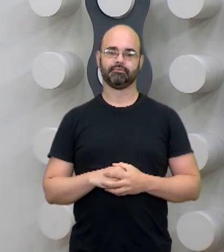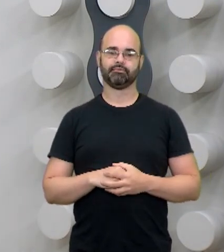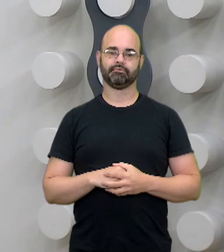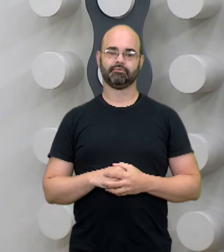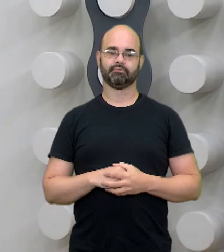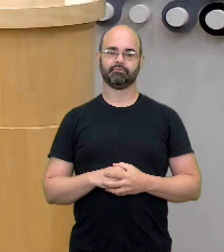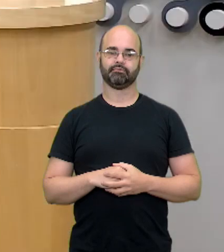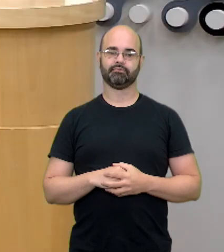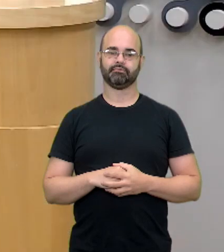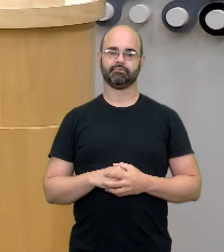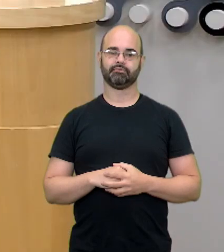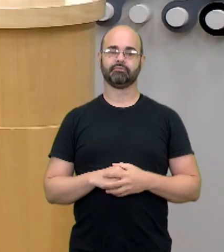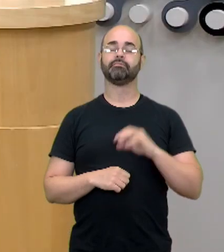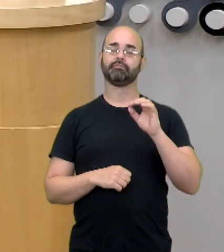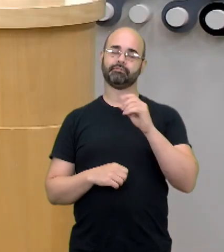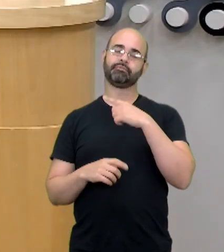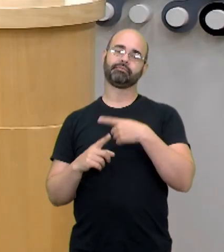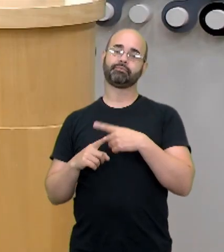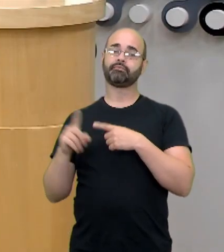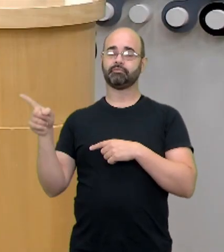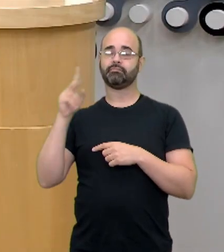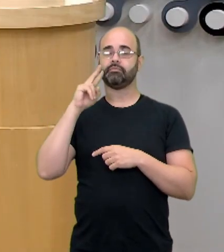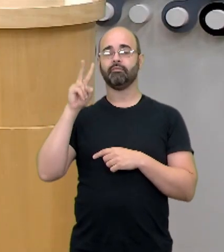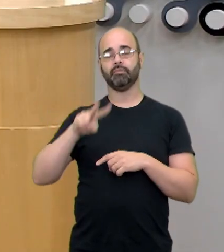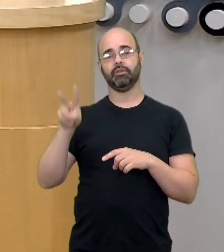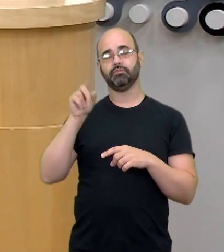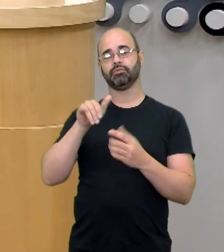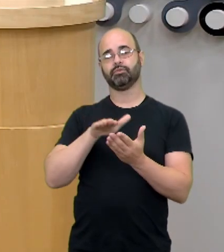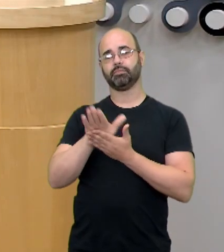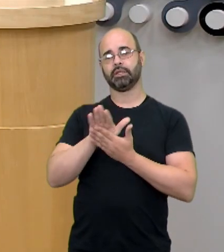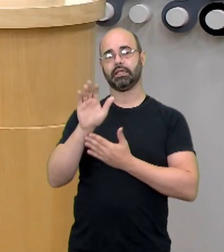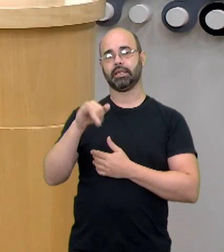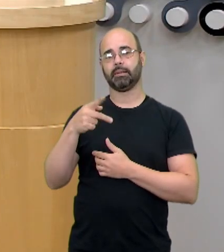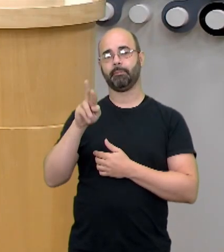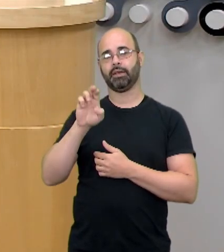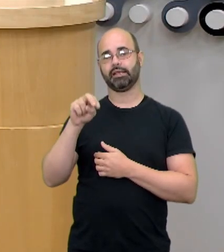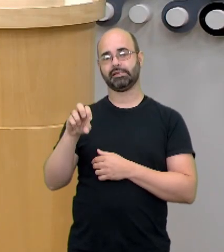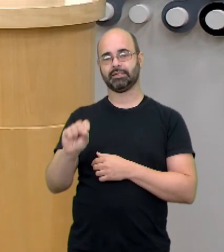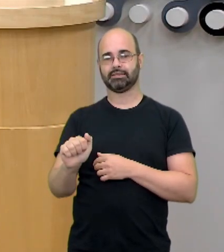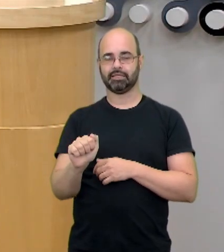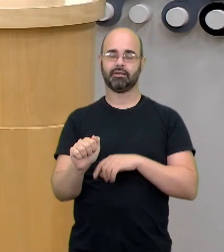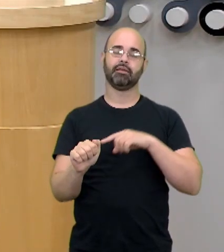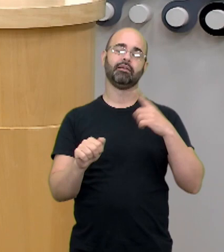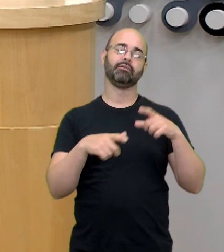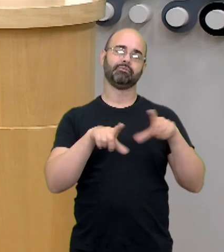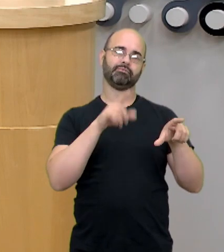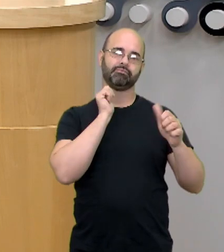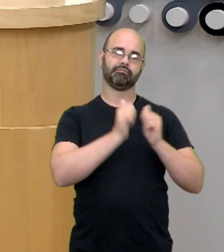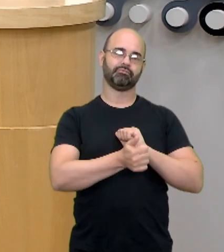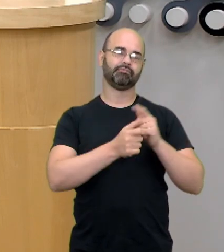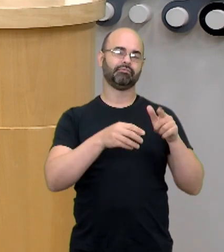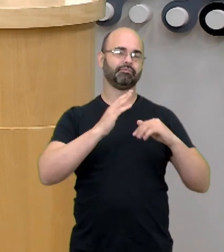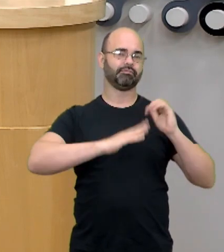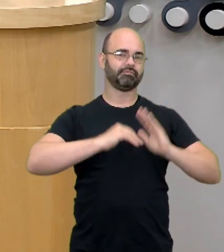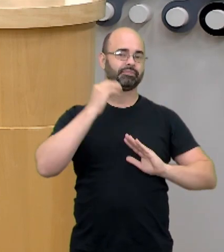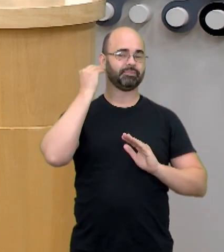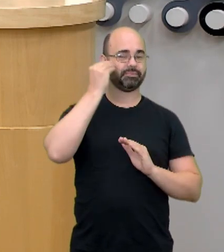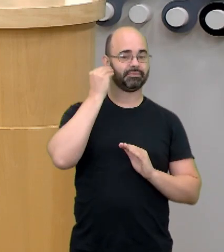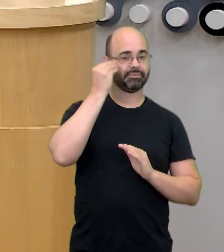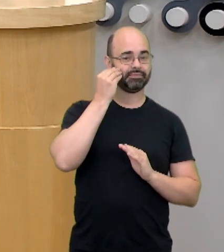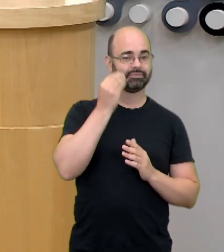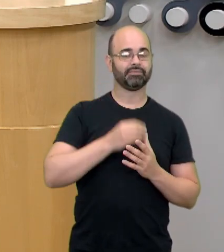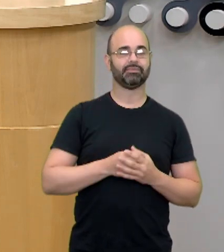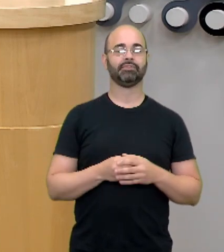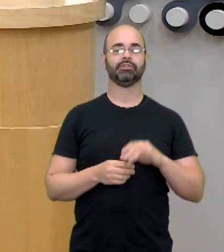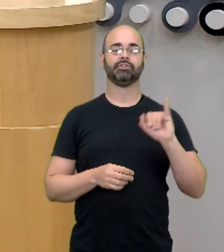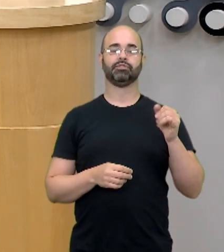do professor Mauro, que é o Observatório de Imprensa Internacional, da professora Mara, que é o jornalismo esportivo, práticas e experimentações. Isso, inclusão. Do